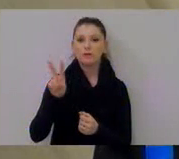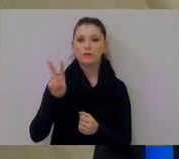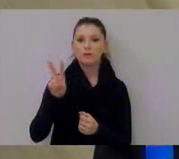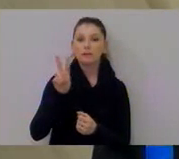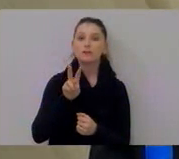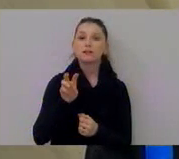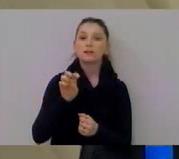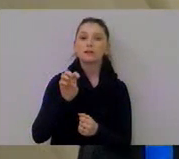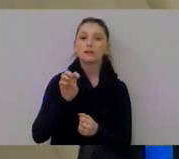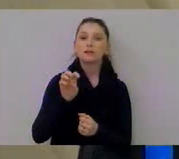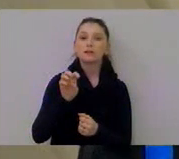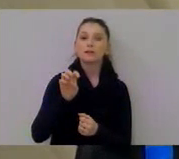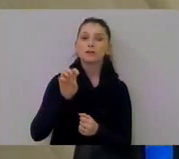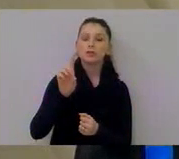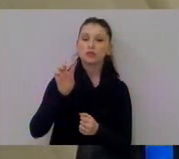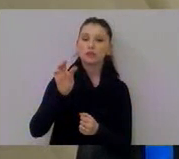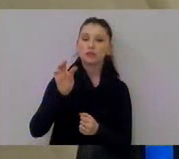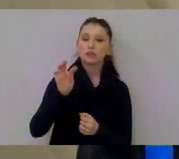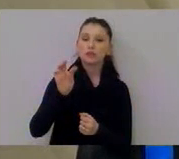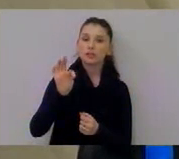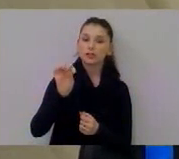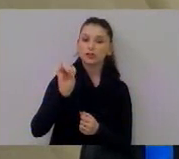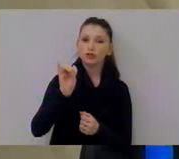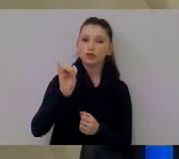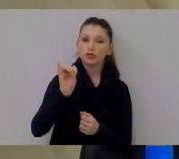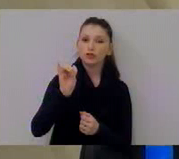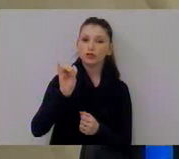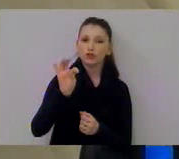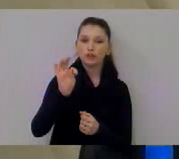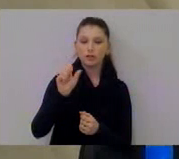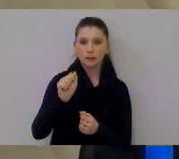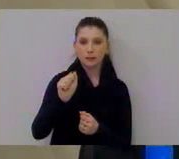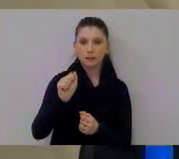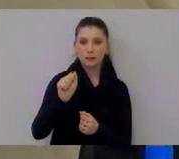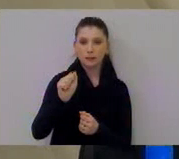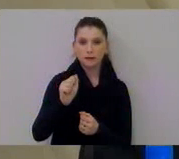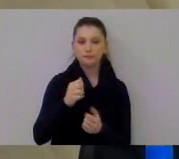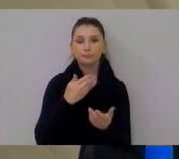vereador Tita Belloli. Assunto: